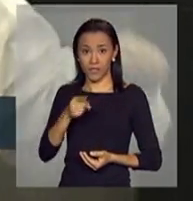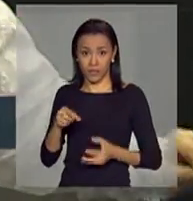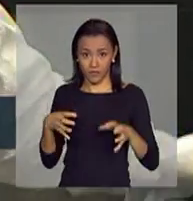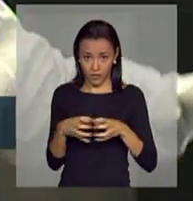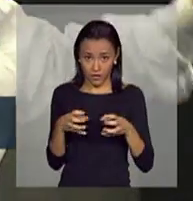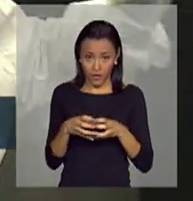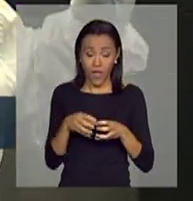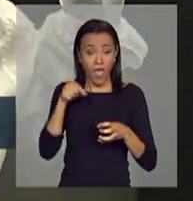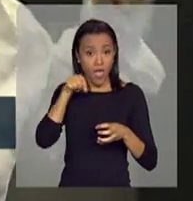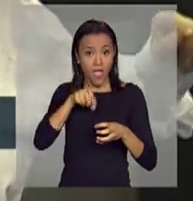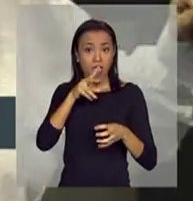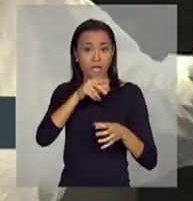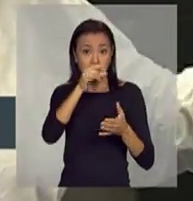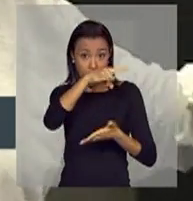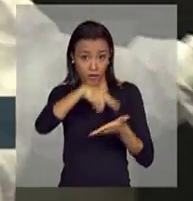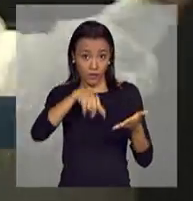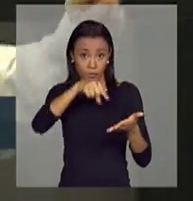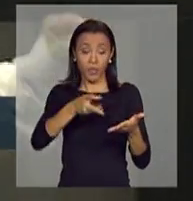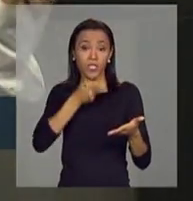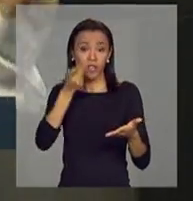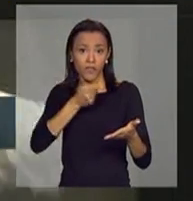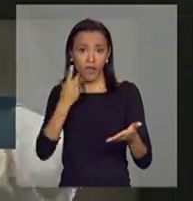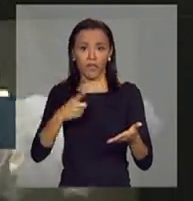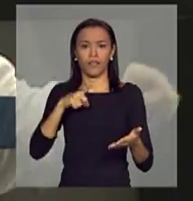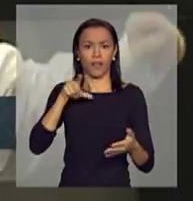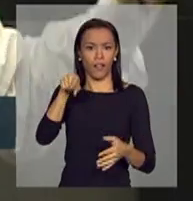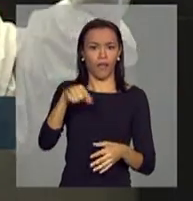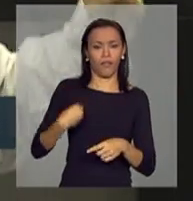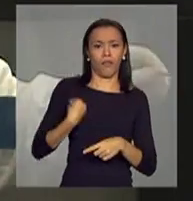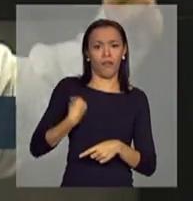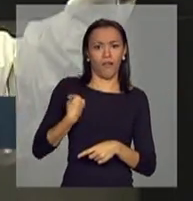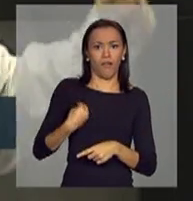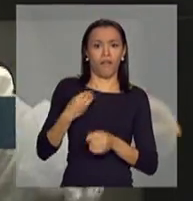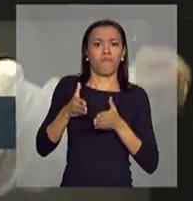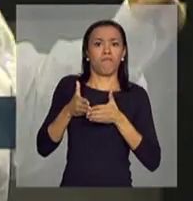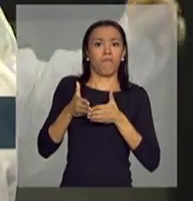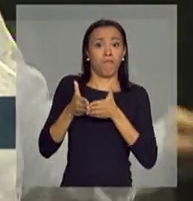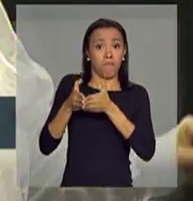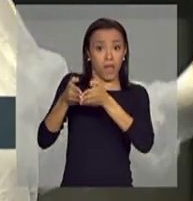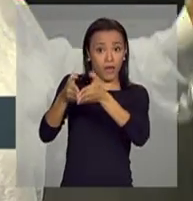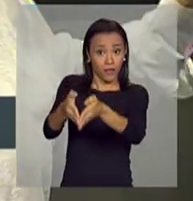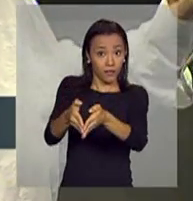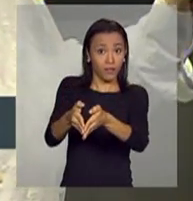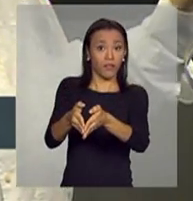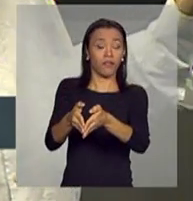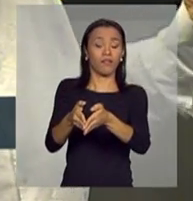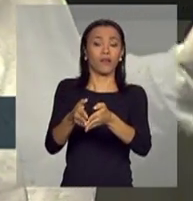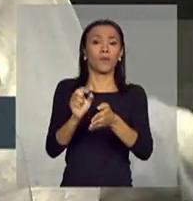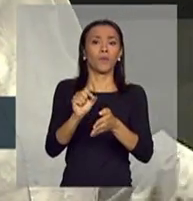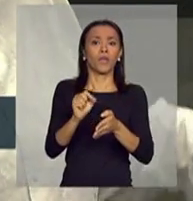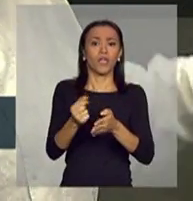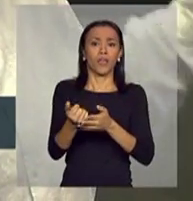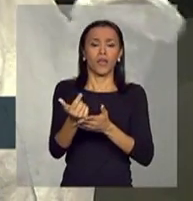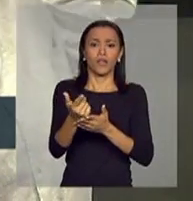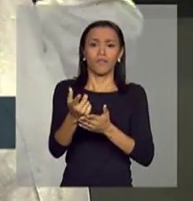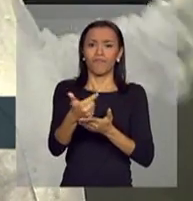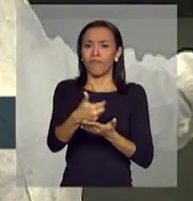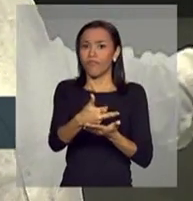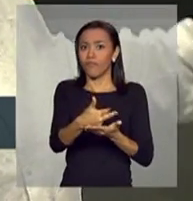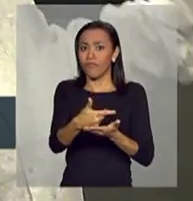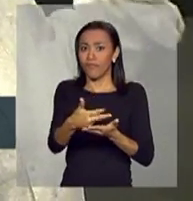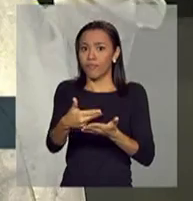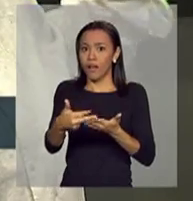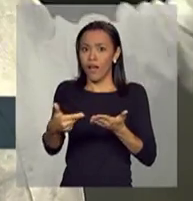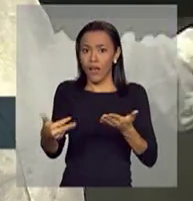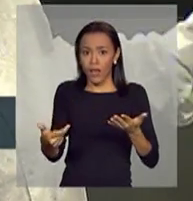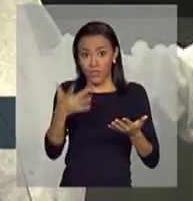que existe na Marinha Brasileira 12 mil páginas referentes aos